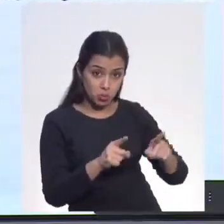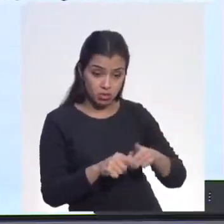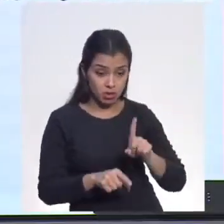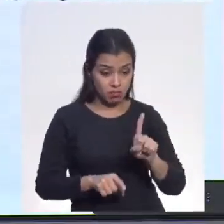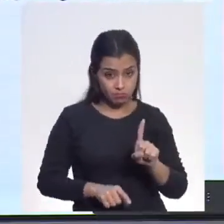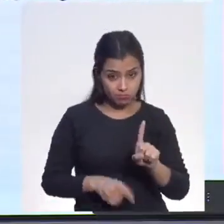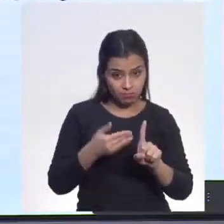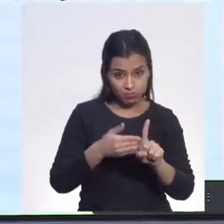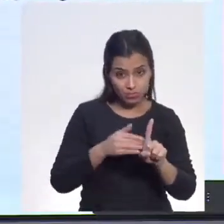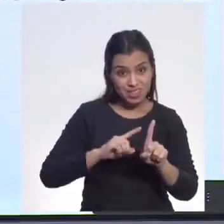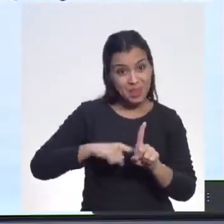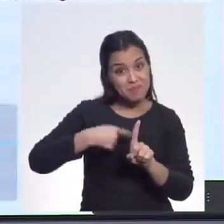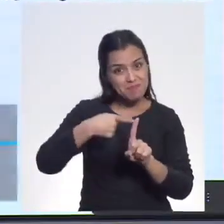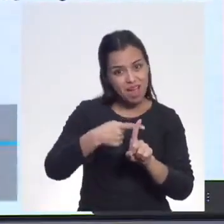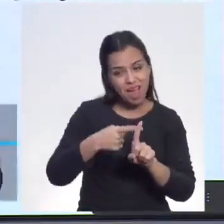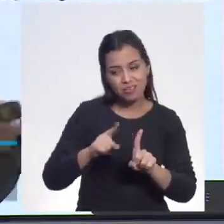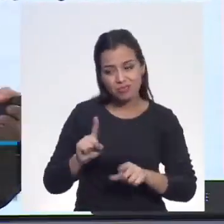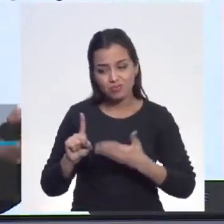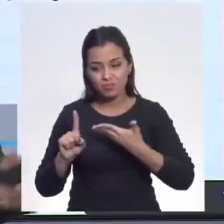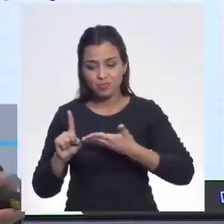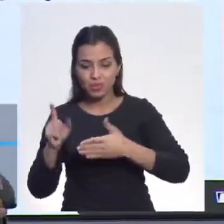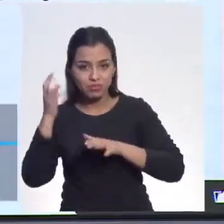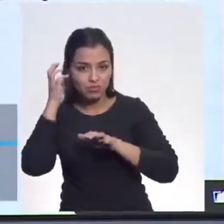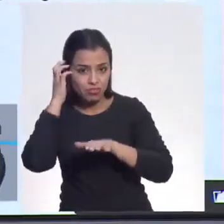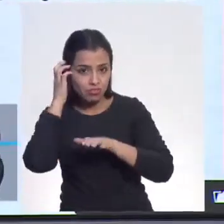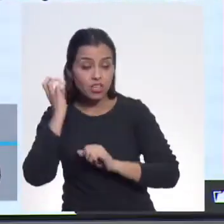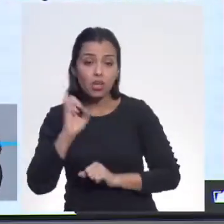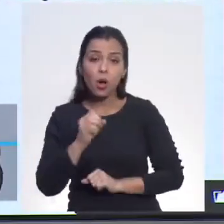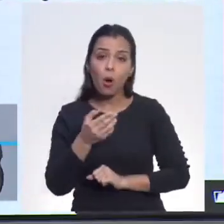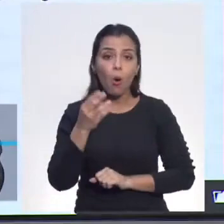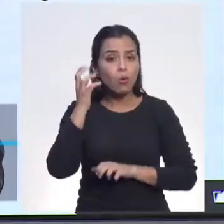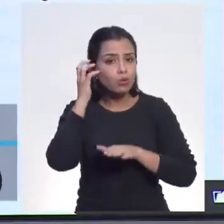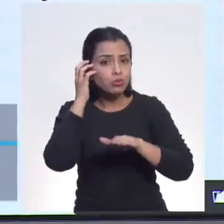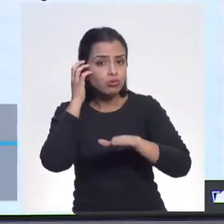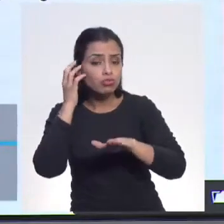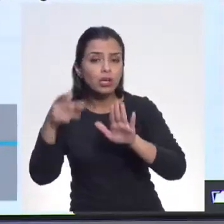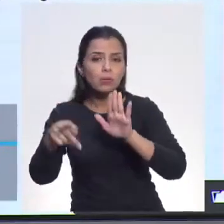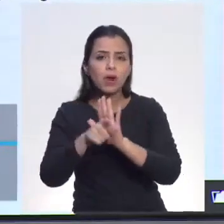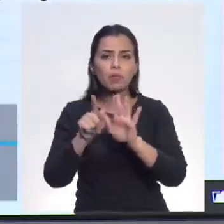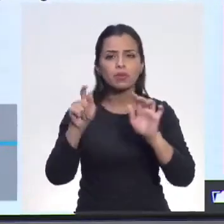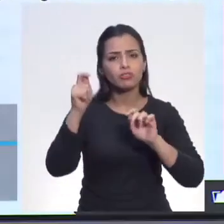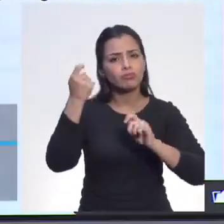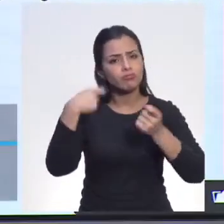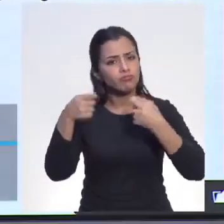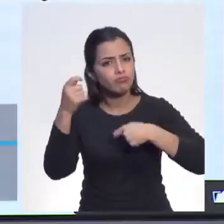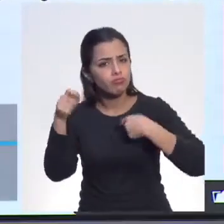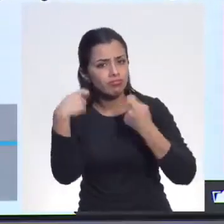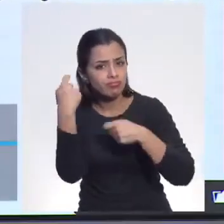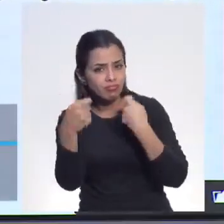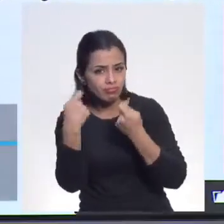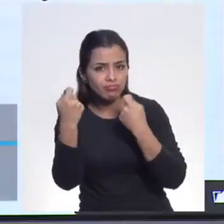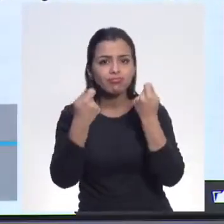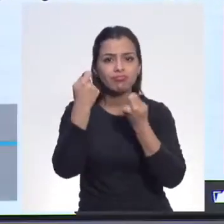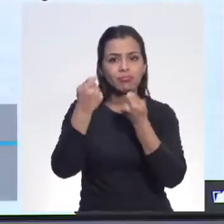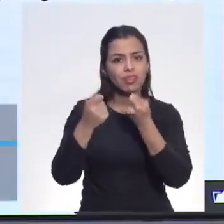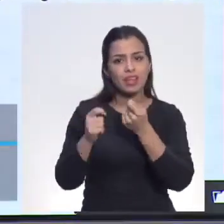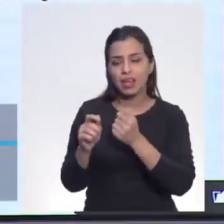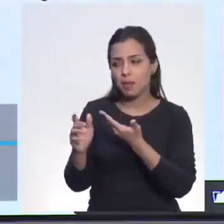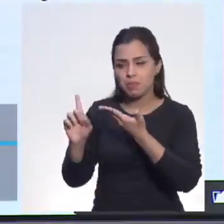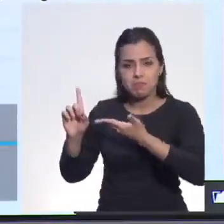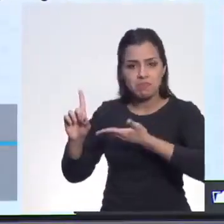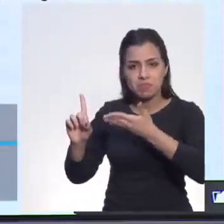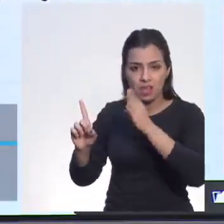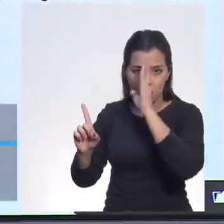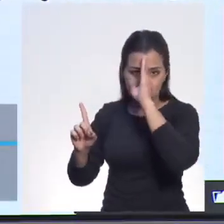como você tem um DJ que anima festas, bailes e casas noturnas, como você tem aquele DJ que ele trabalha como um músico mesmo, ele produz as próprias